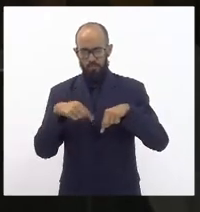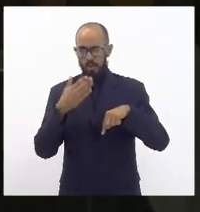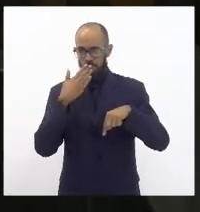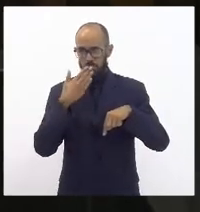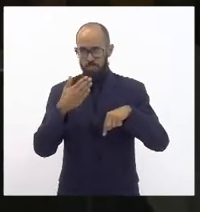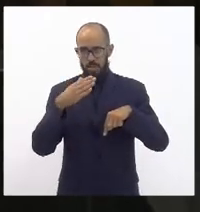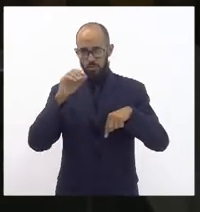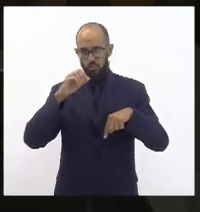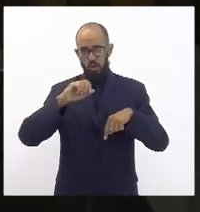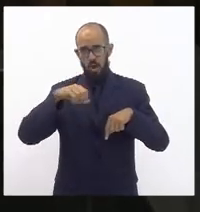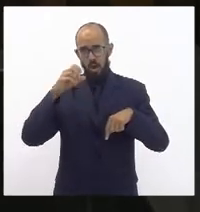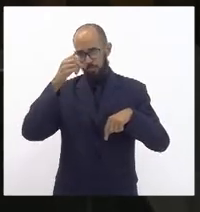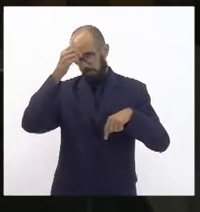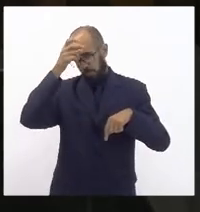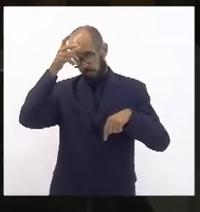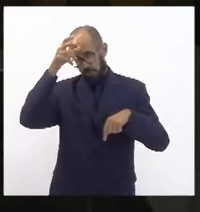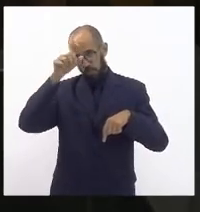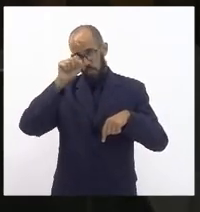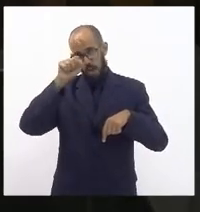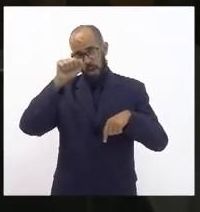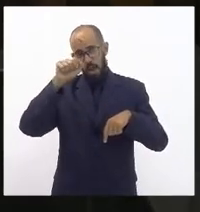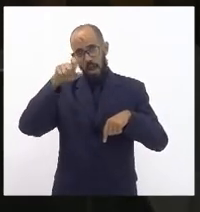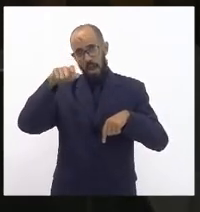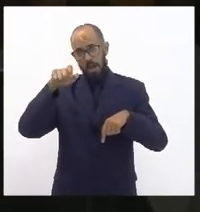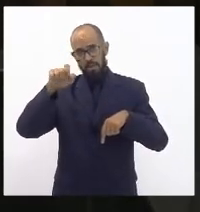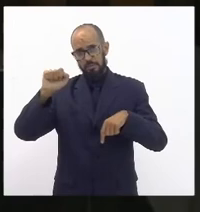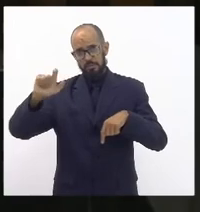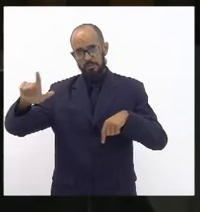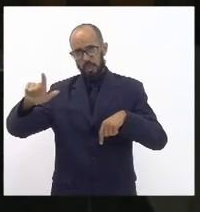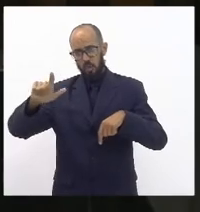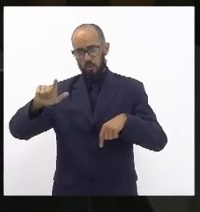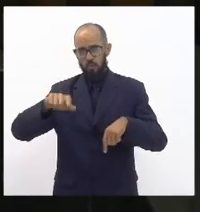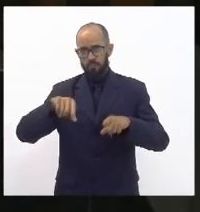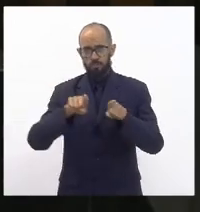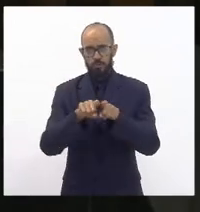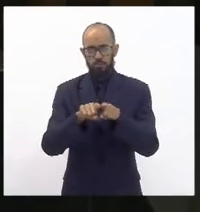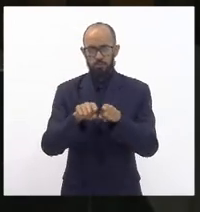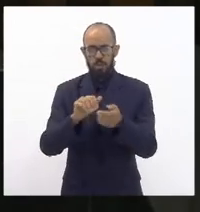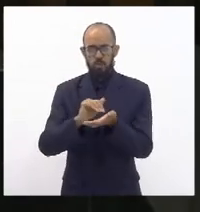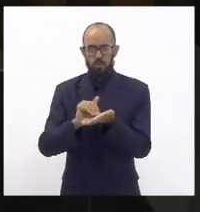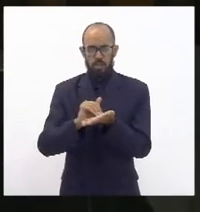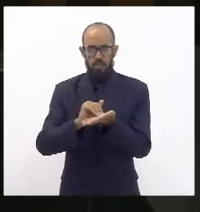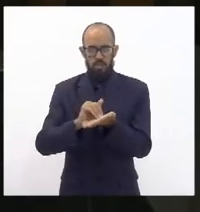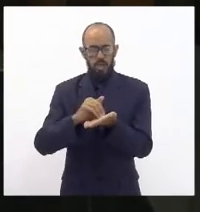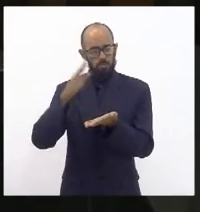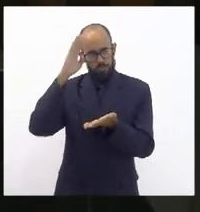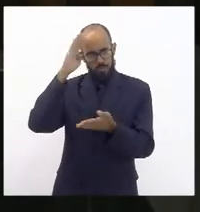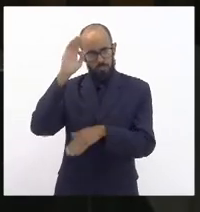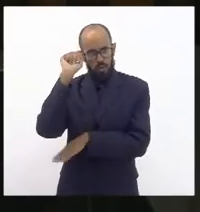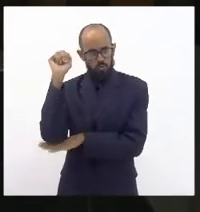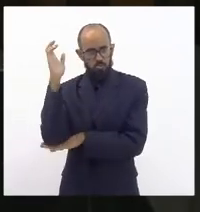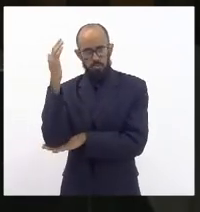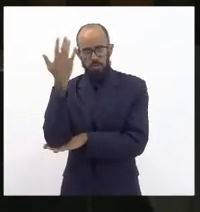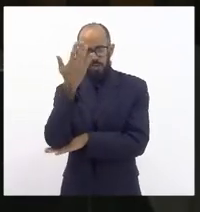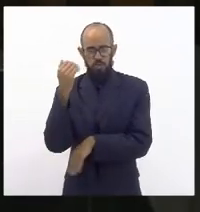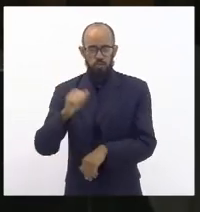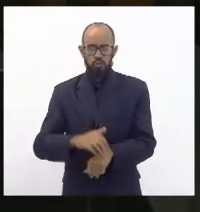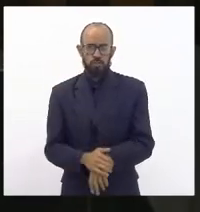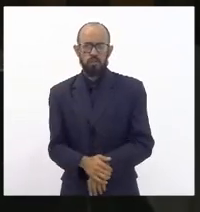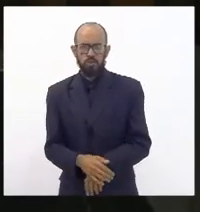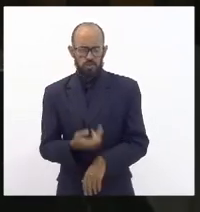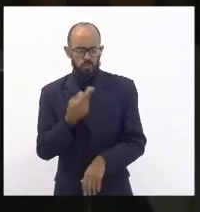prefeito Axel grael a todo seu secretariado e principalmente o secretário de meio ambiente é vamos